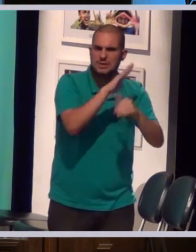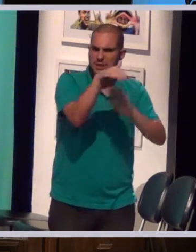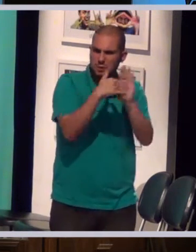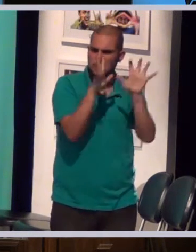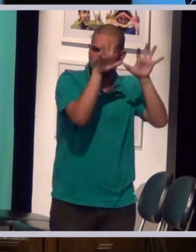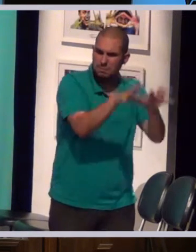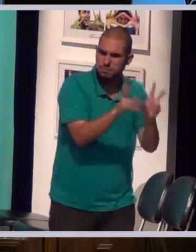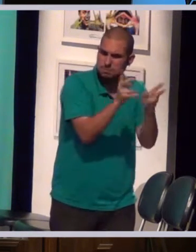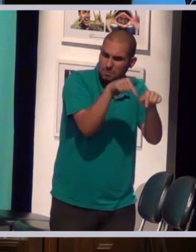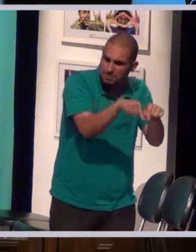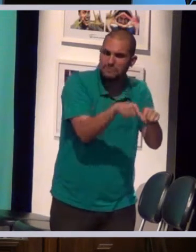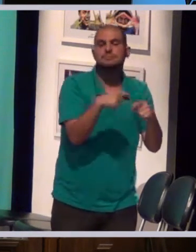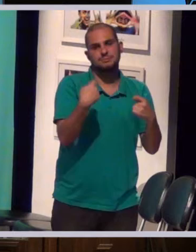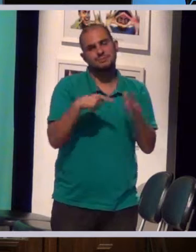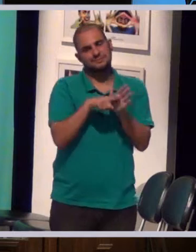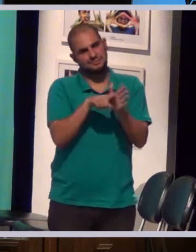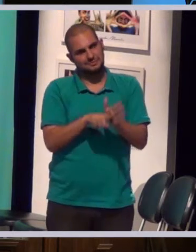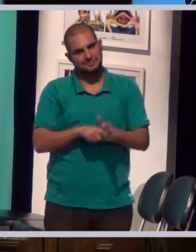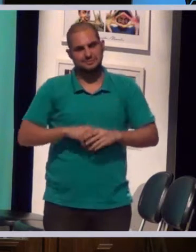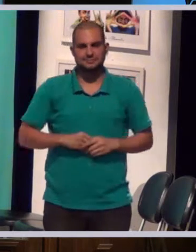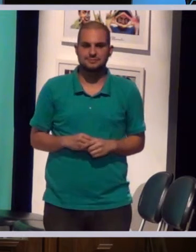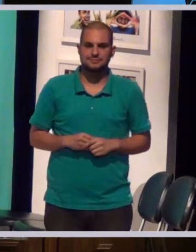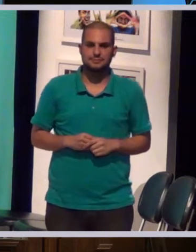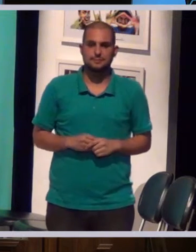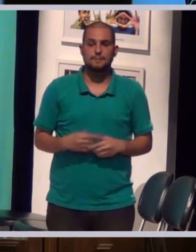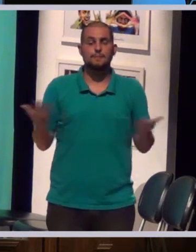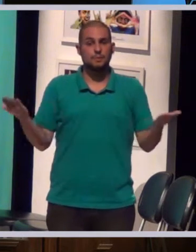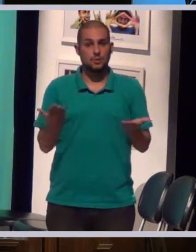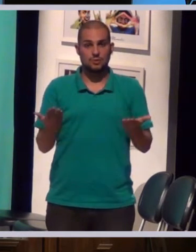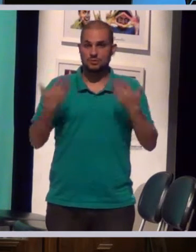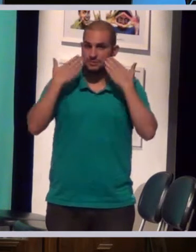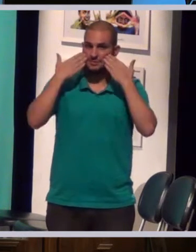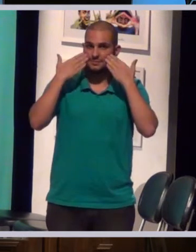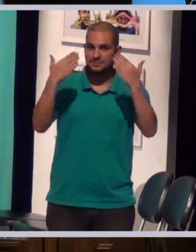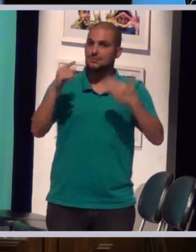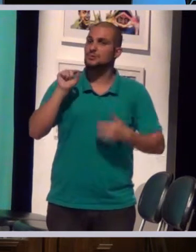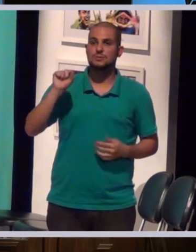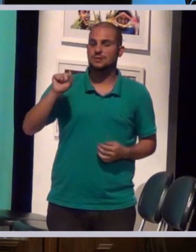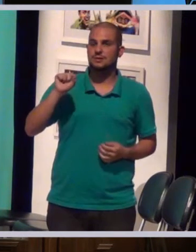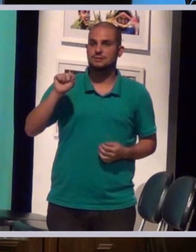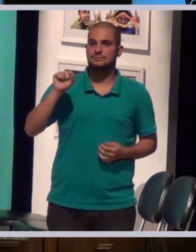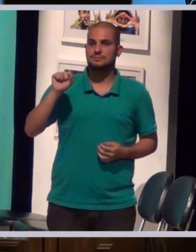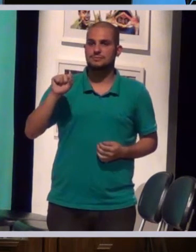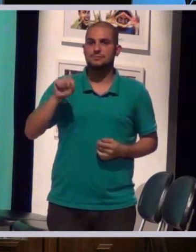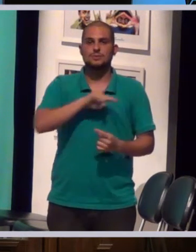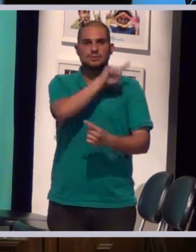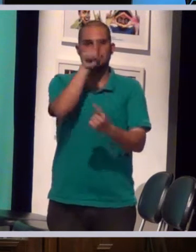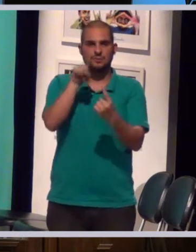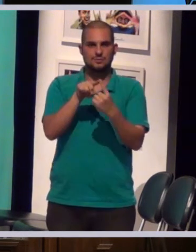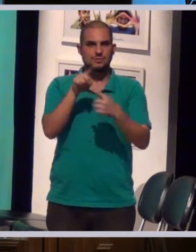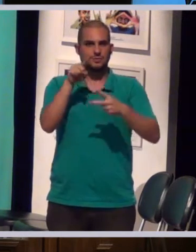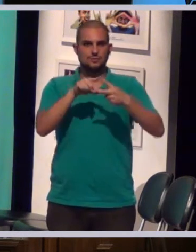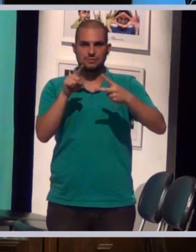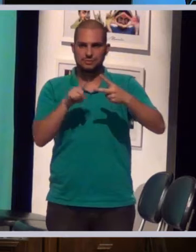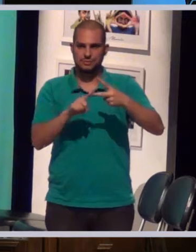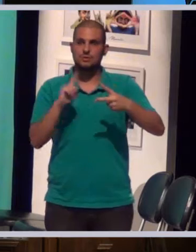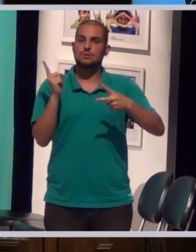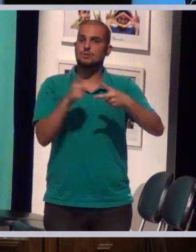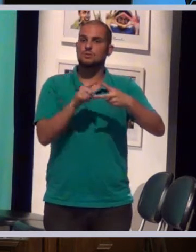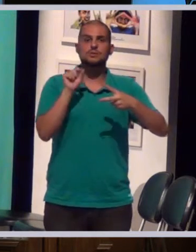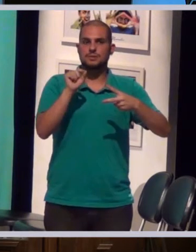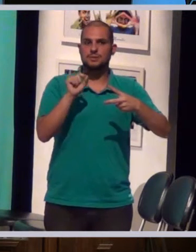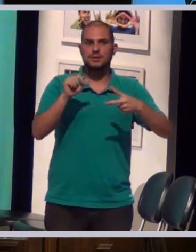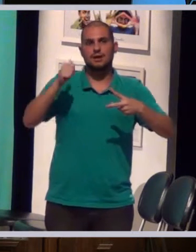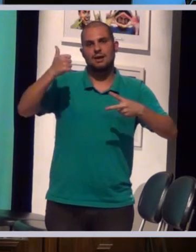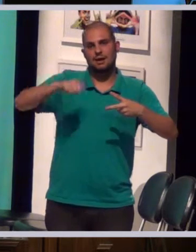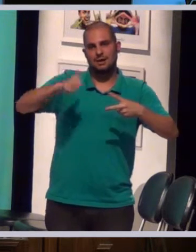ser investigada. Então, hoje eu vou apresentar para vocês dois objetivos, que o primeiro, avaliar